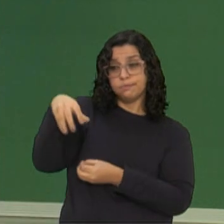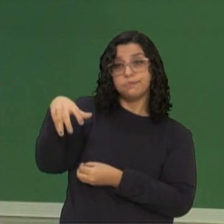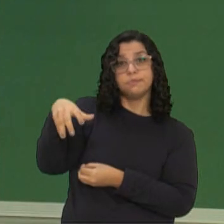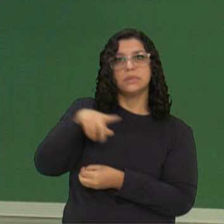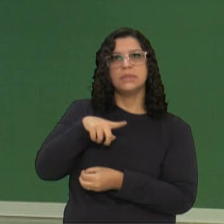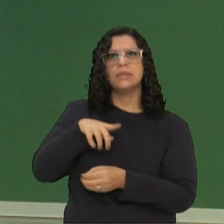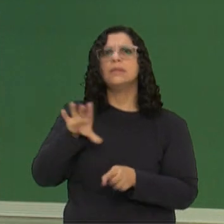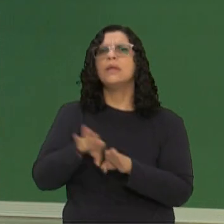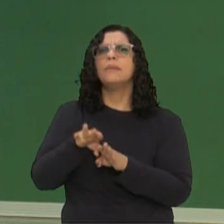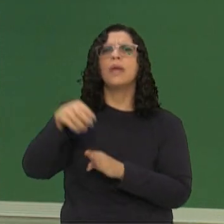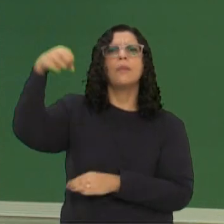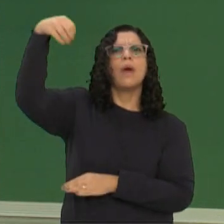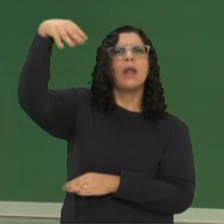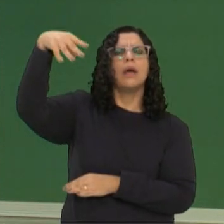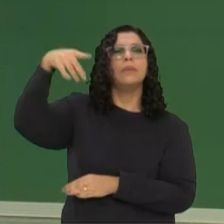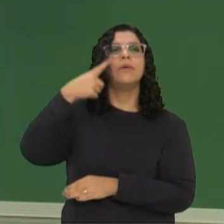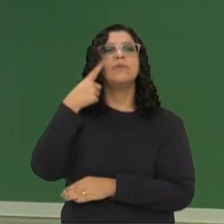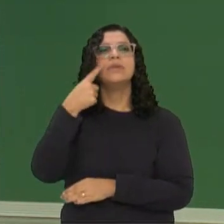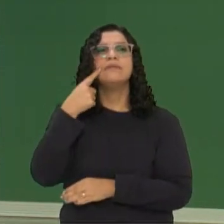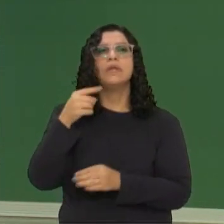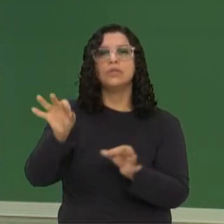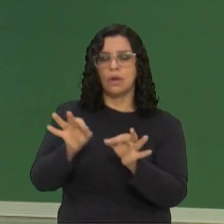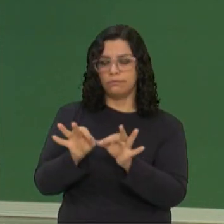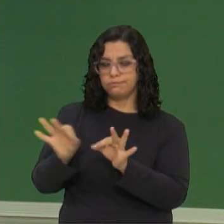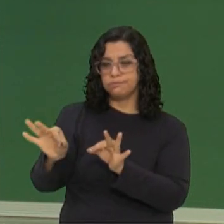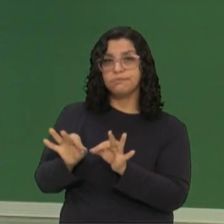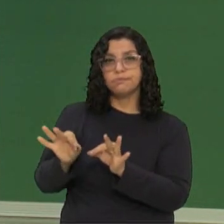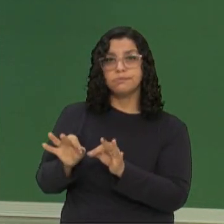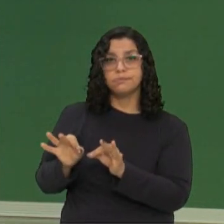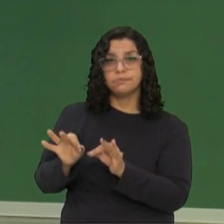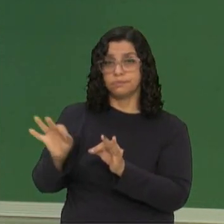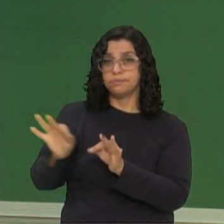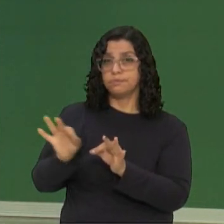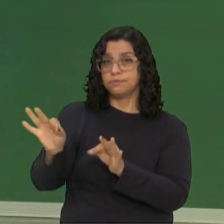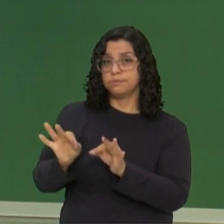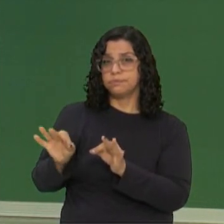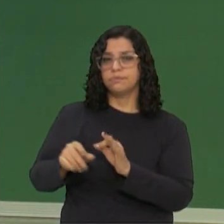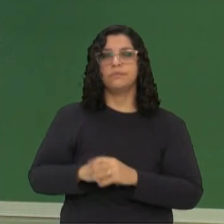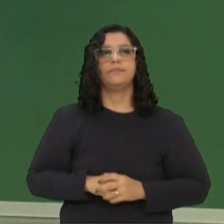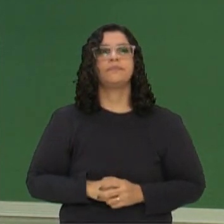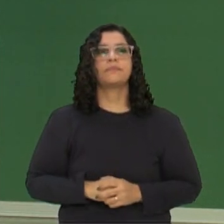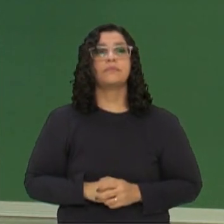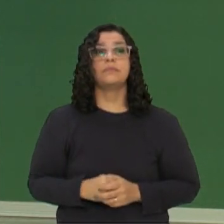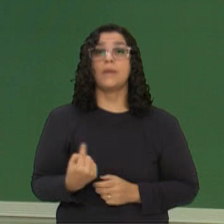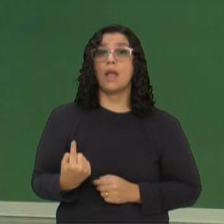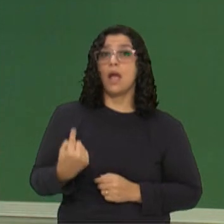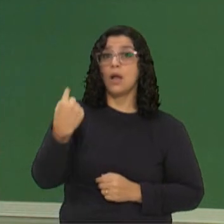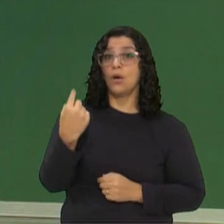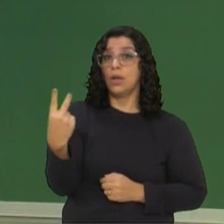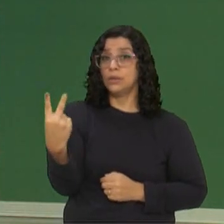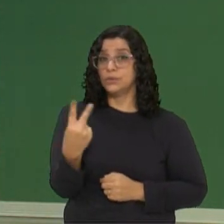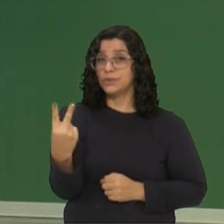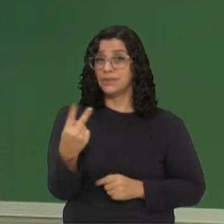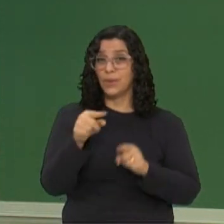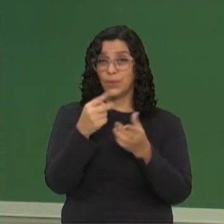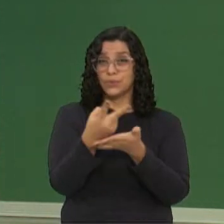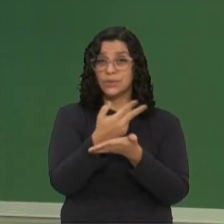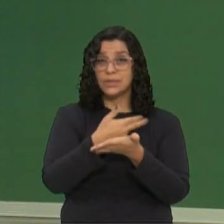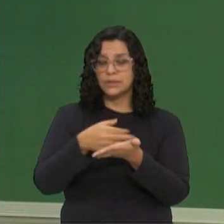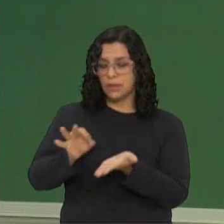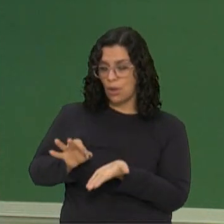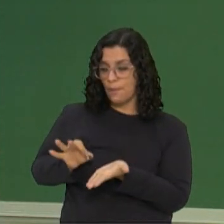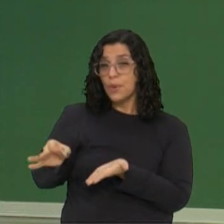o interruptor está desligado aqui, né? Nessa primeira. E aí, a partir do momento em que ele